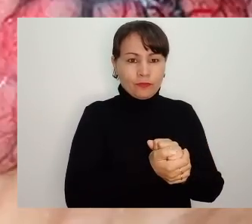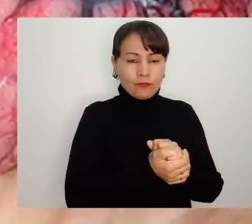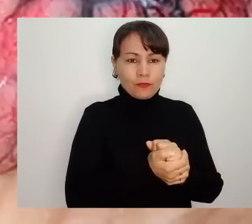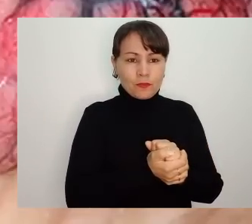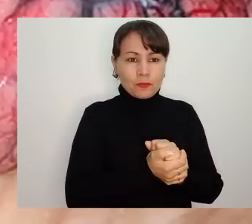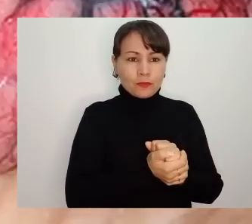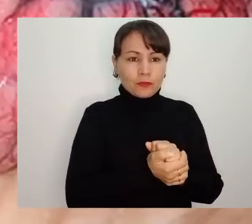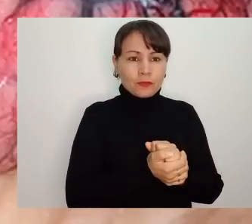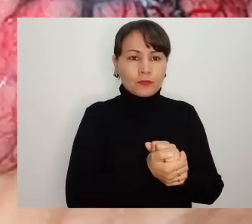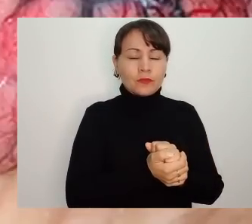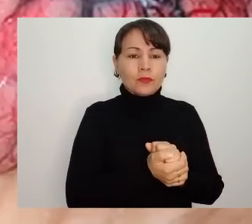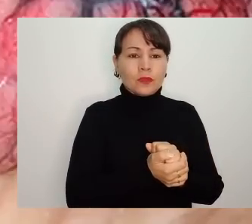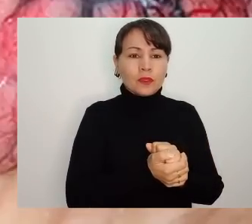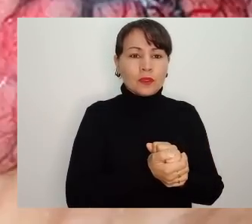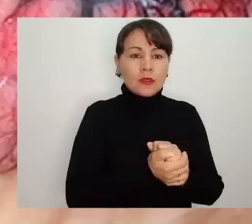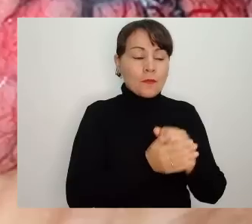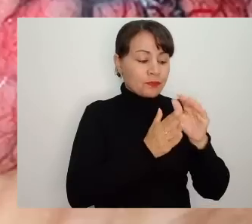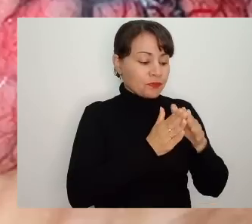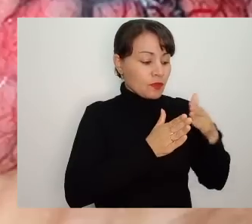oxigênio.